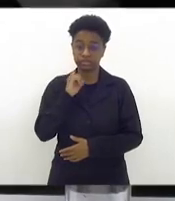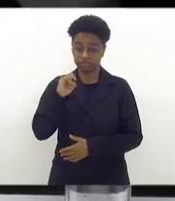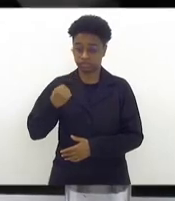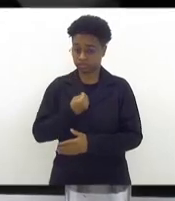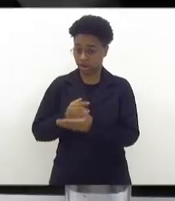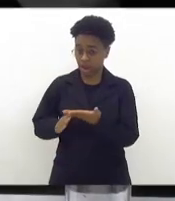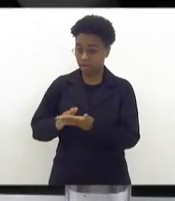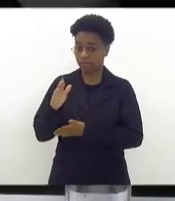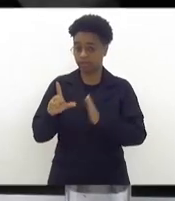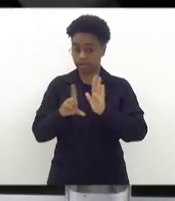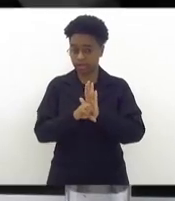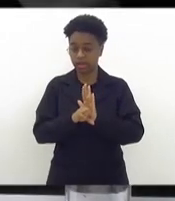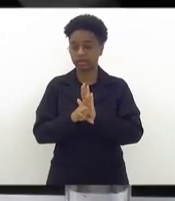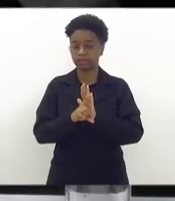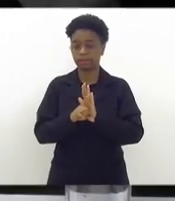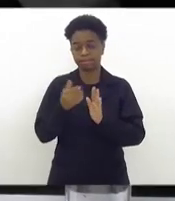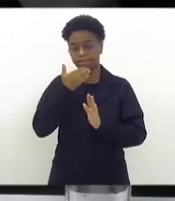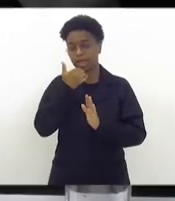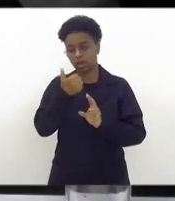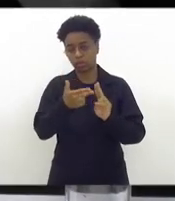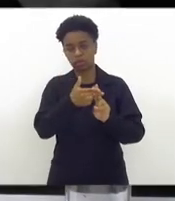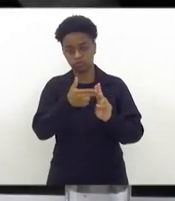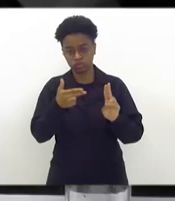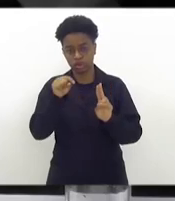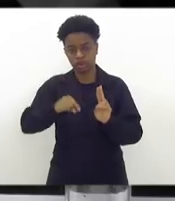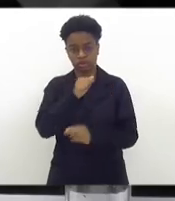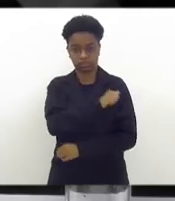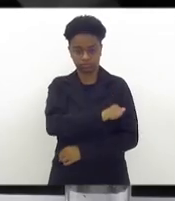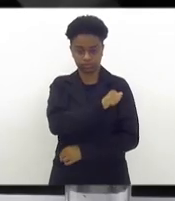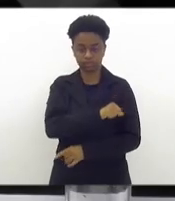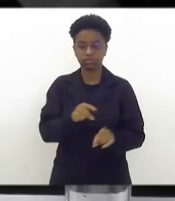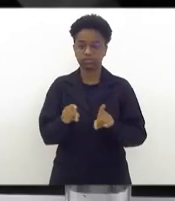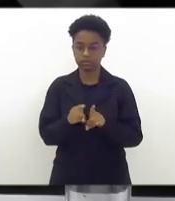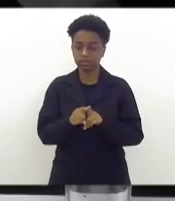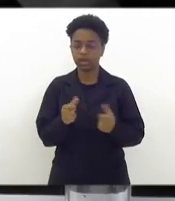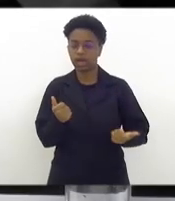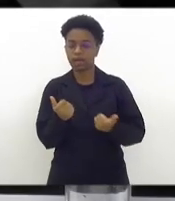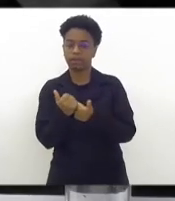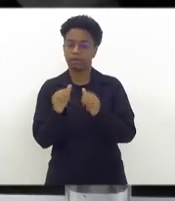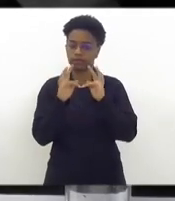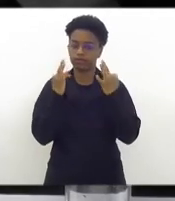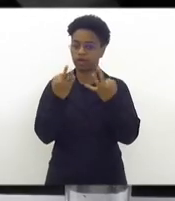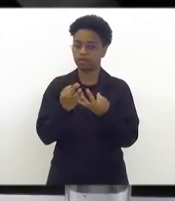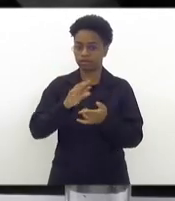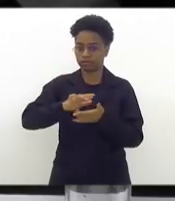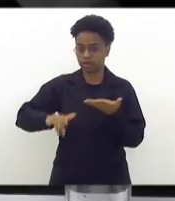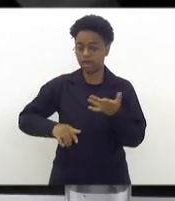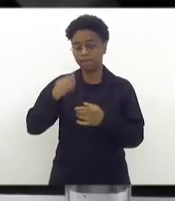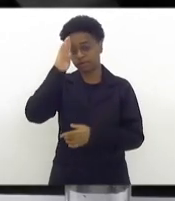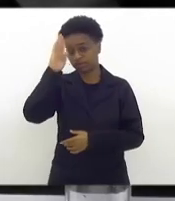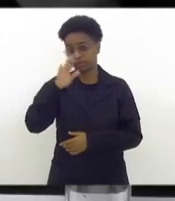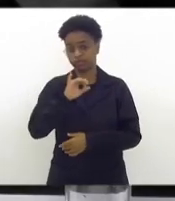gente fortalece o Sistema Único de Saúde do Estado do Rio de Janeiro, dá mais amparo às famílias, especialmente aquelas que não têm